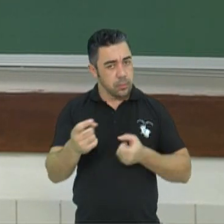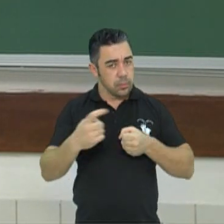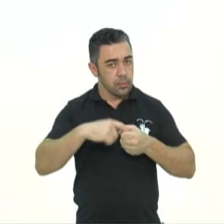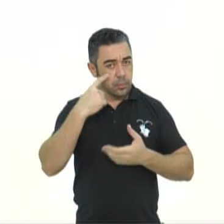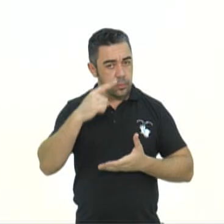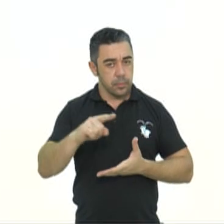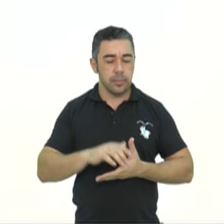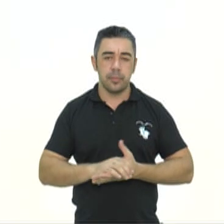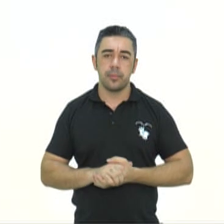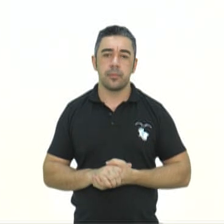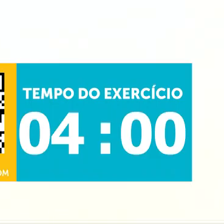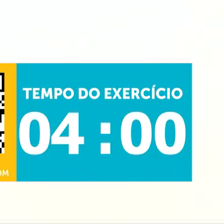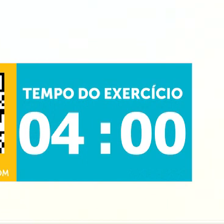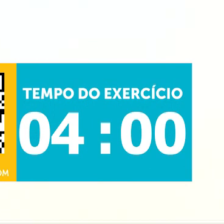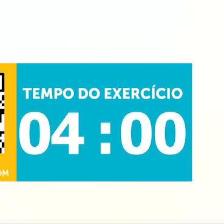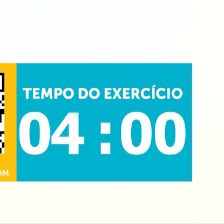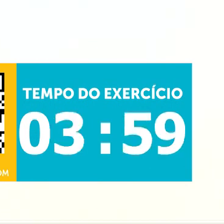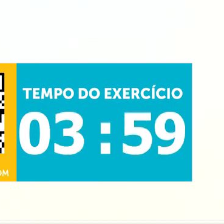volta.